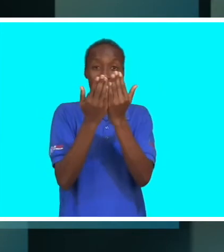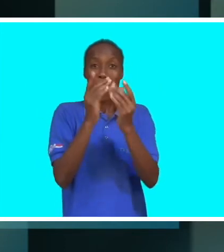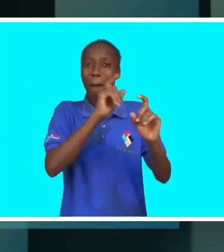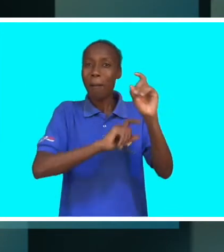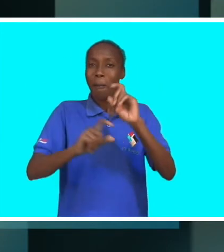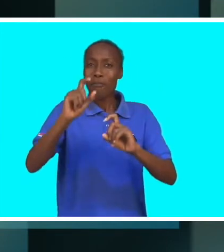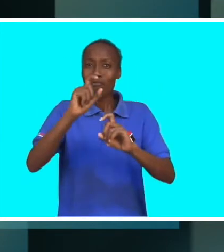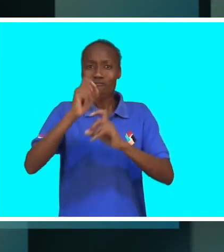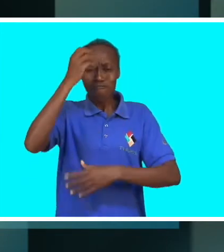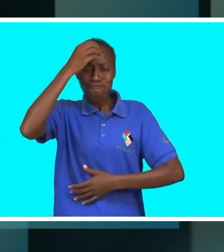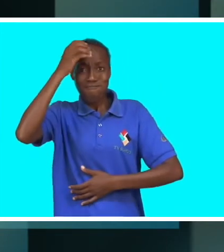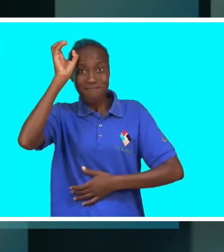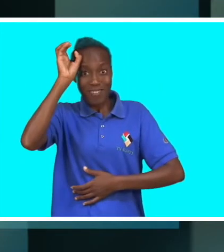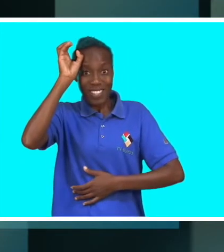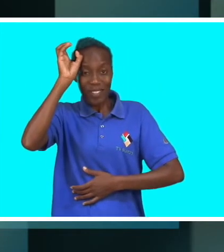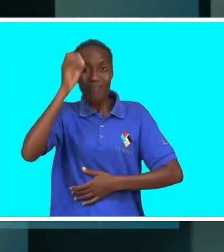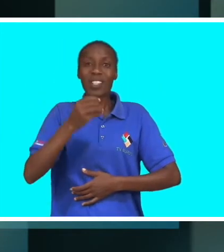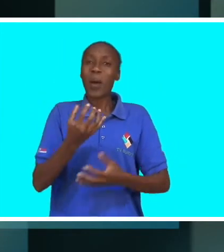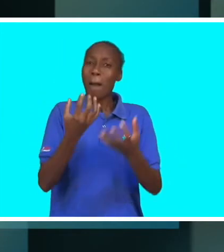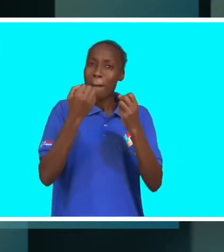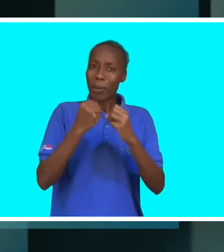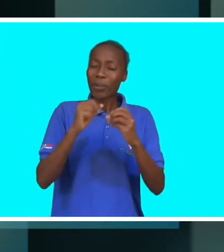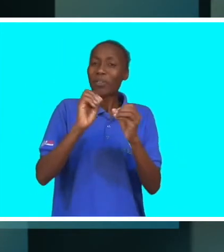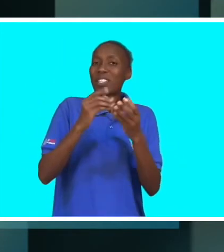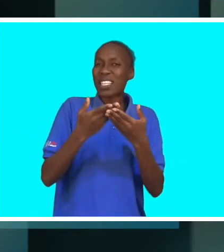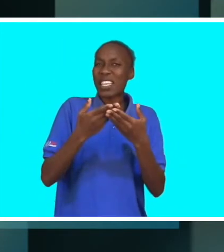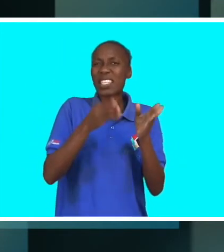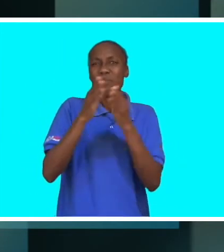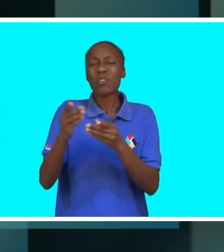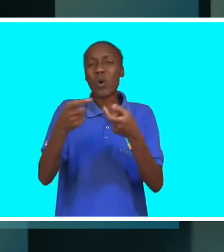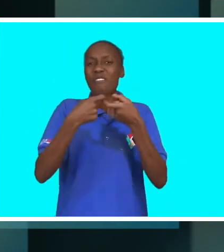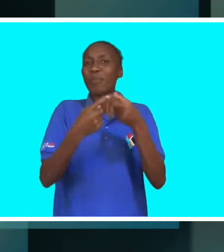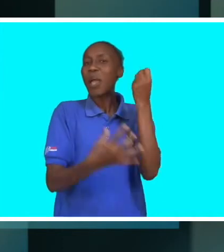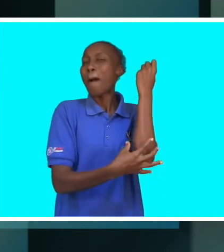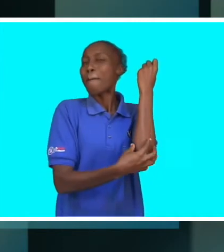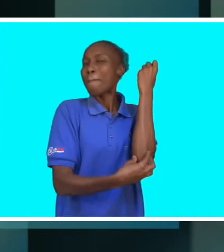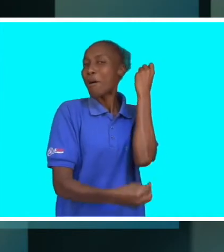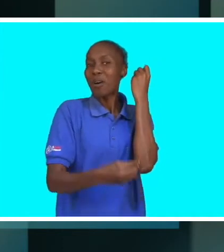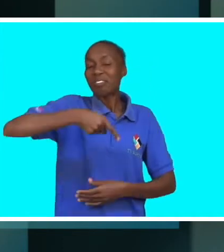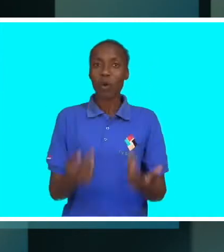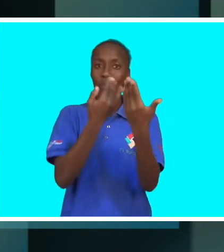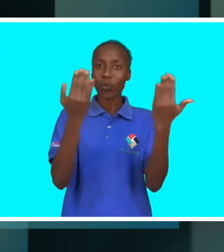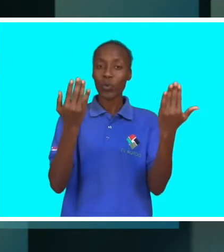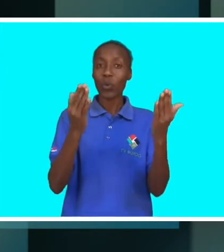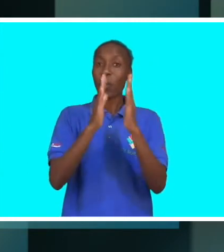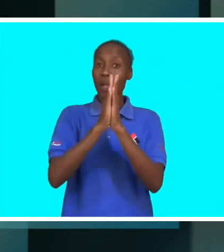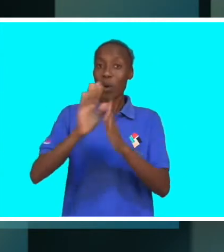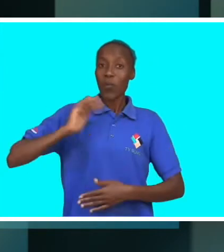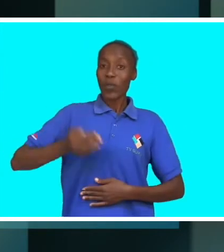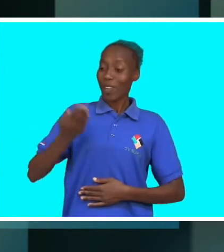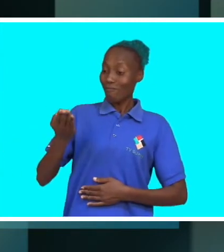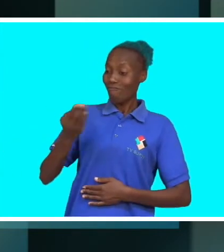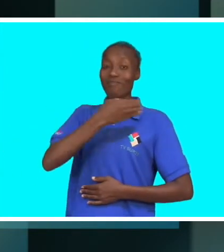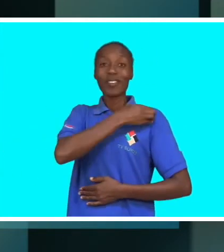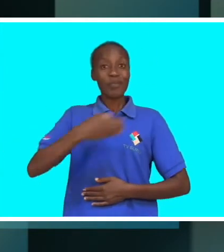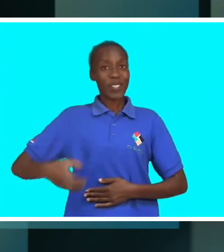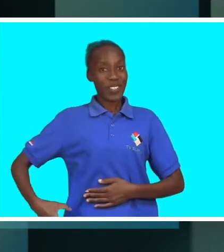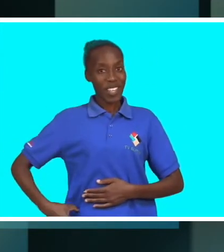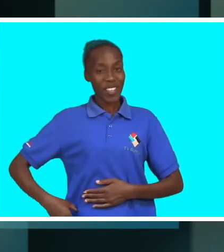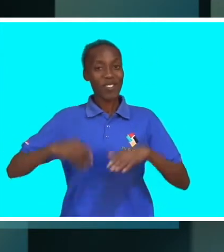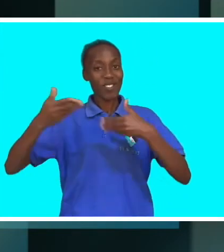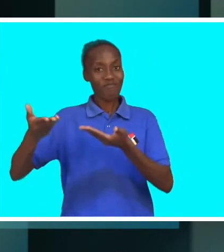aumentar os seus conhecimentos científicos, vêm das camadas mais pobres. E não temos recursos. muito obrigado, senhora presidente,